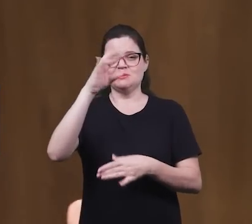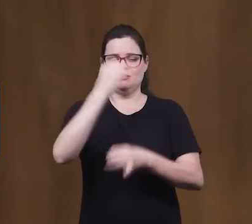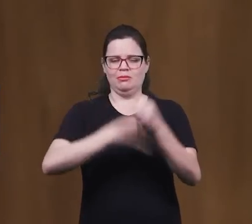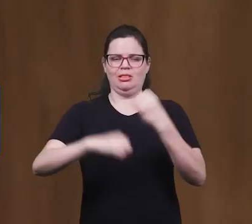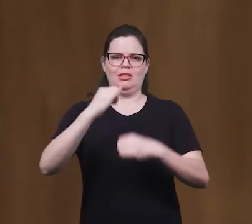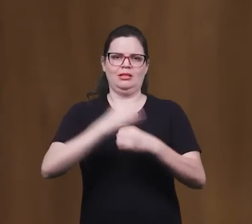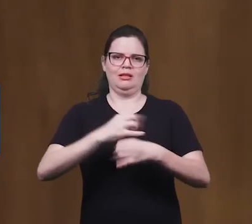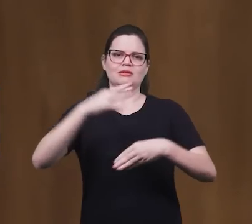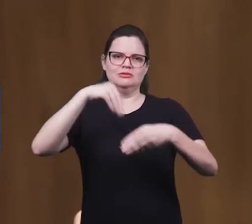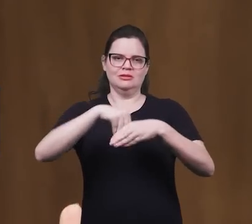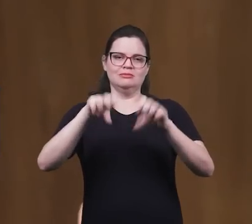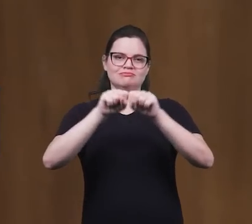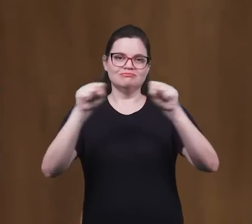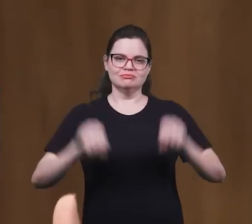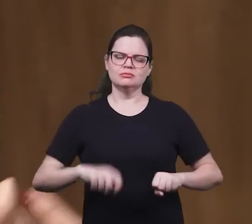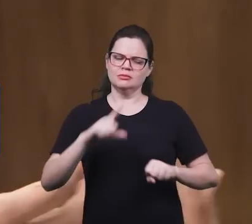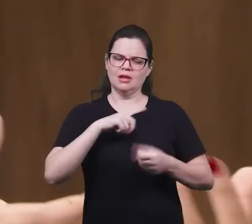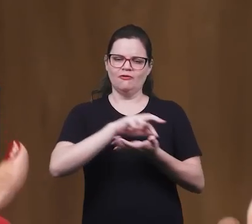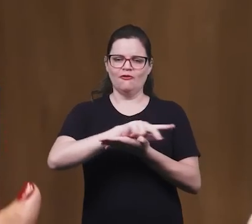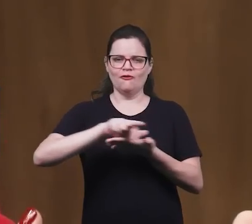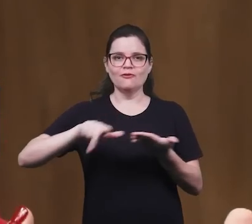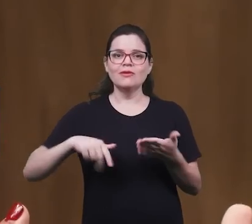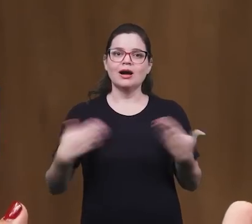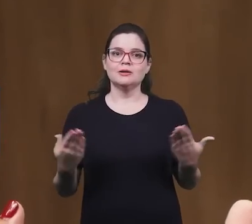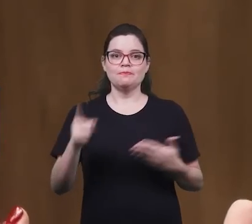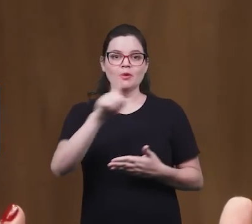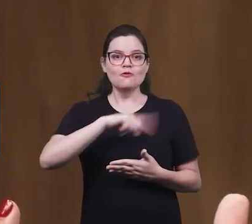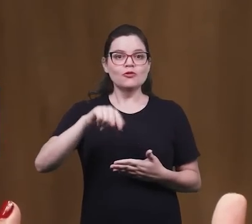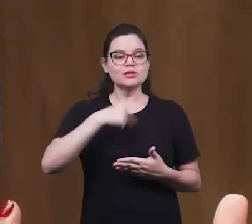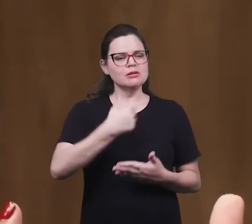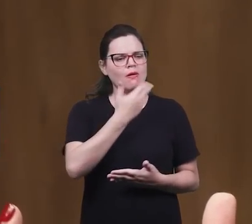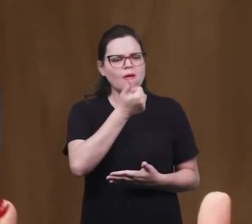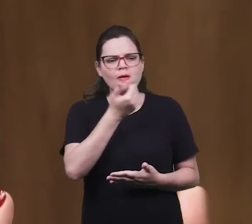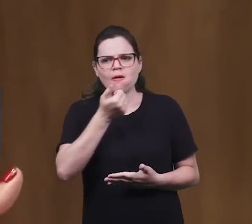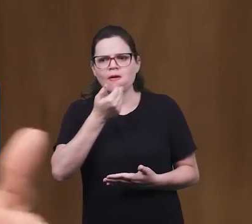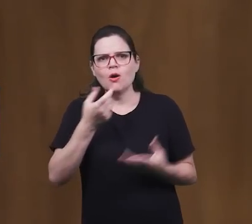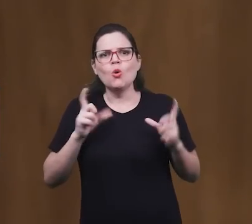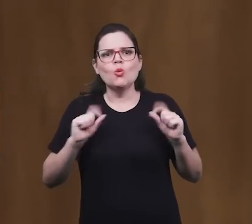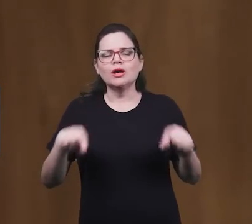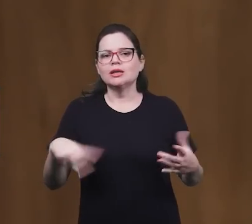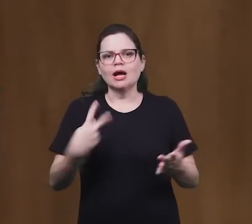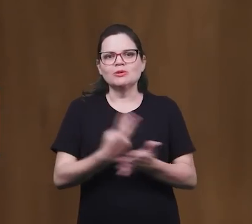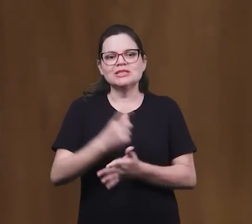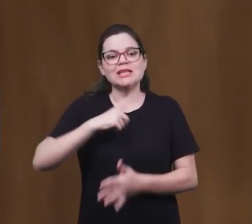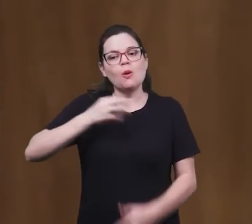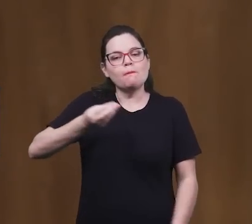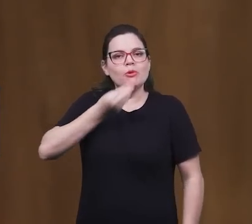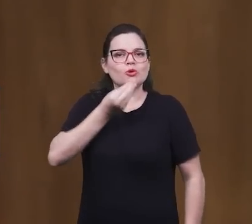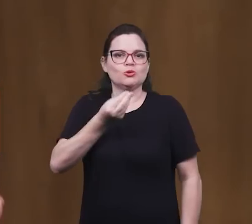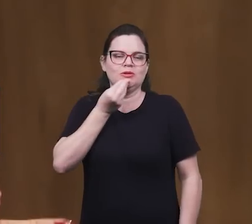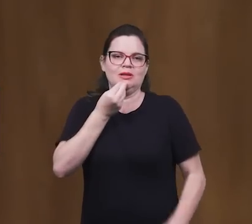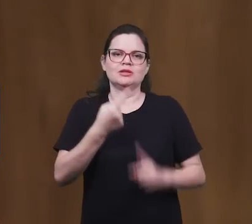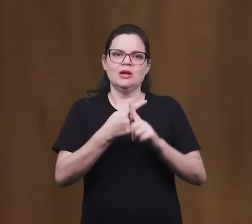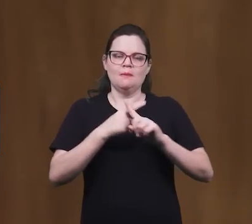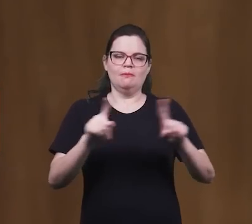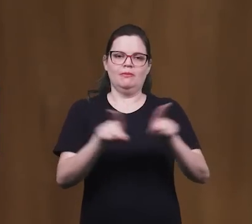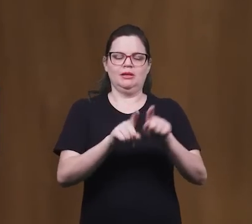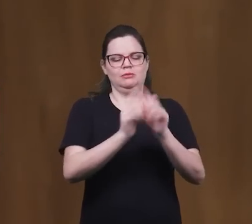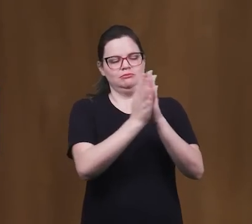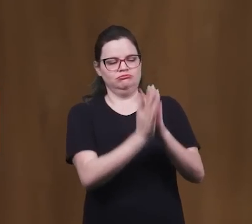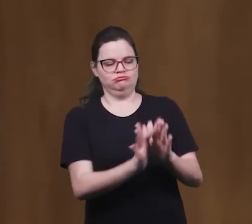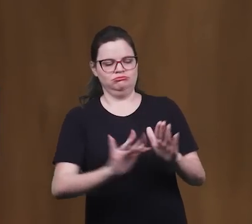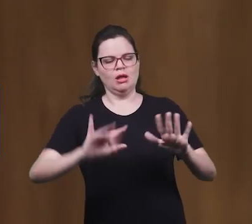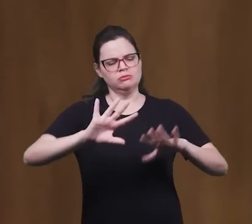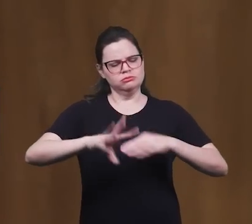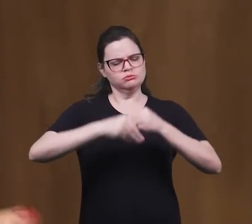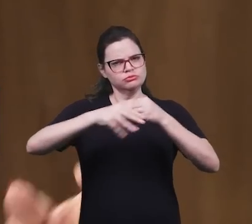Então, estar atento tanto às demandas do tempo presente, mas quanto à sua trajetória profissional,